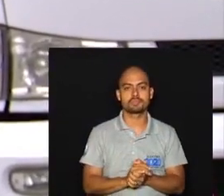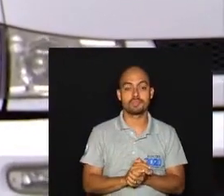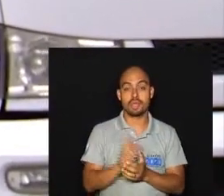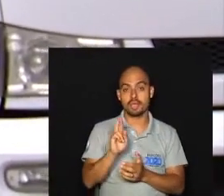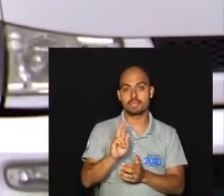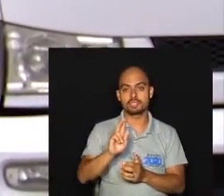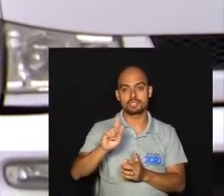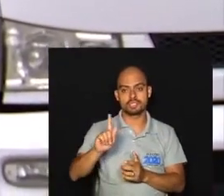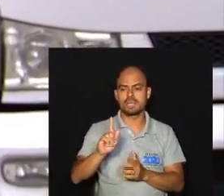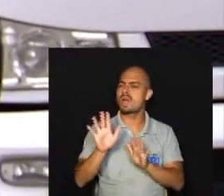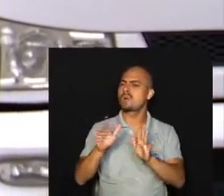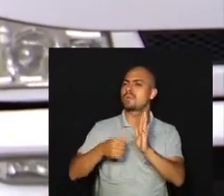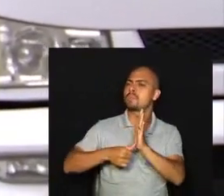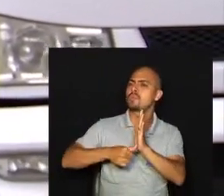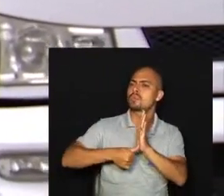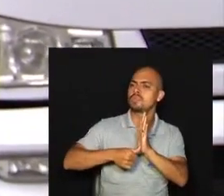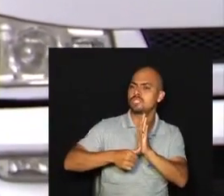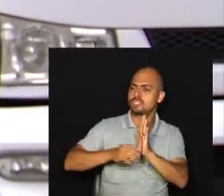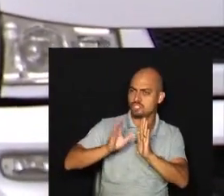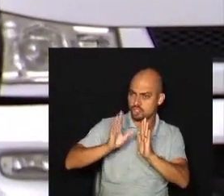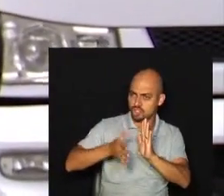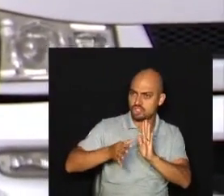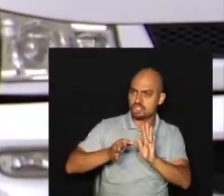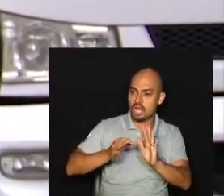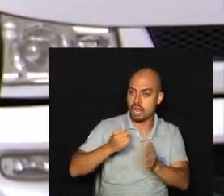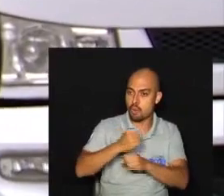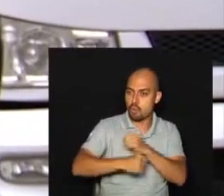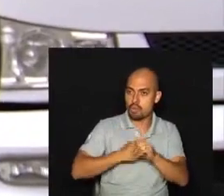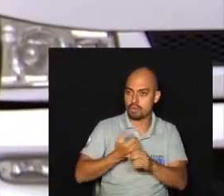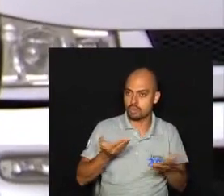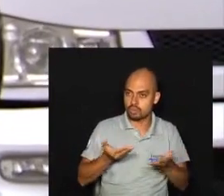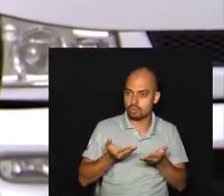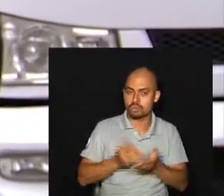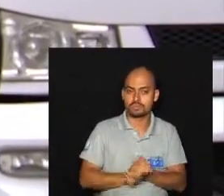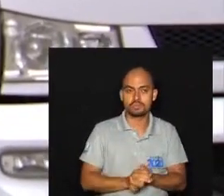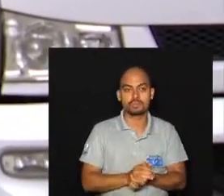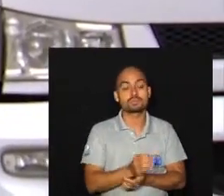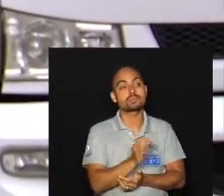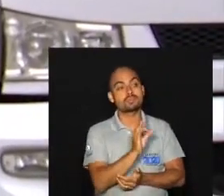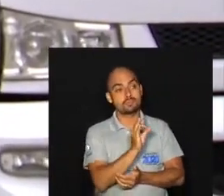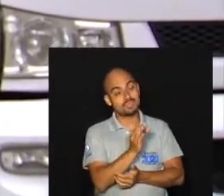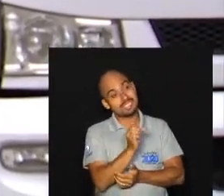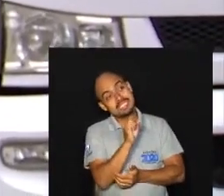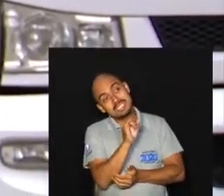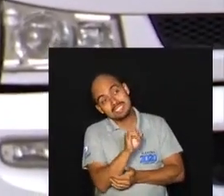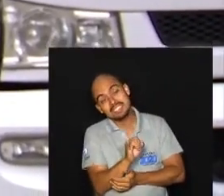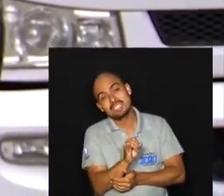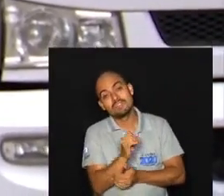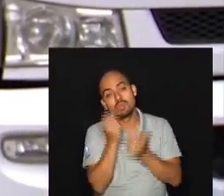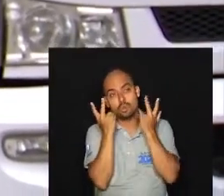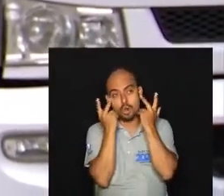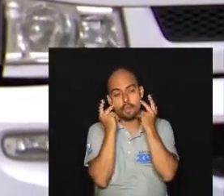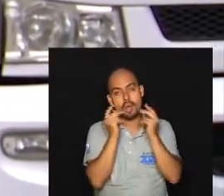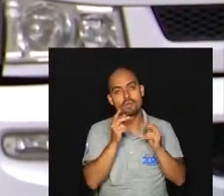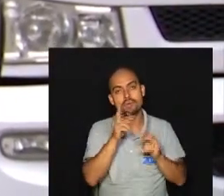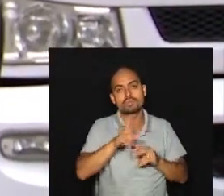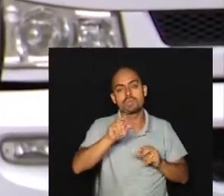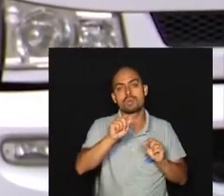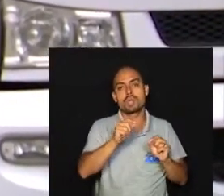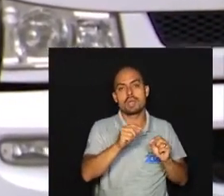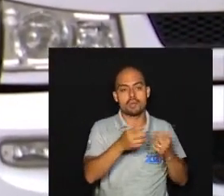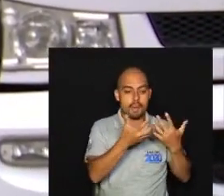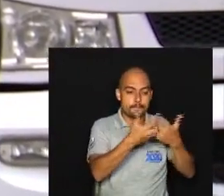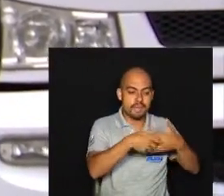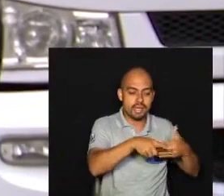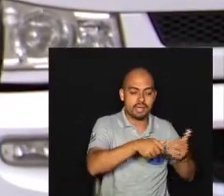a biometria, quem fez, já está valendo esse ano ou ainda não? Esse ano, se fosse um ano normal, a gente utilizaria até para fins de